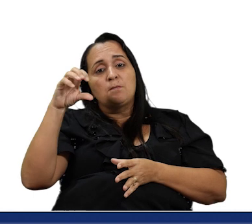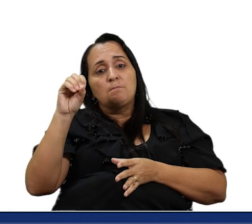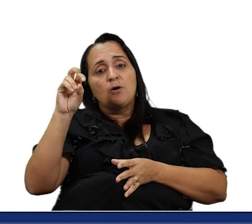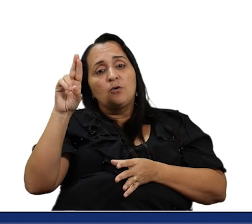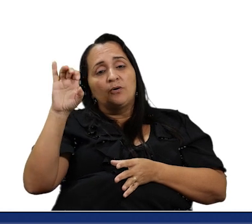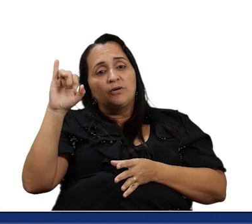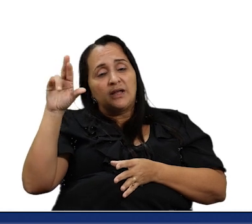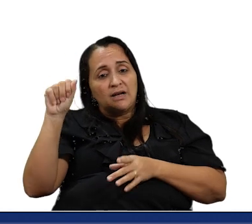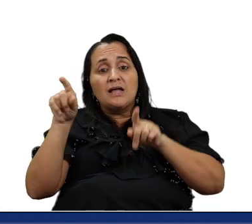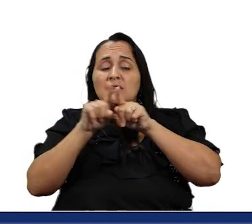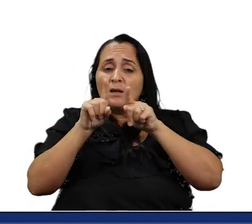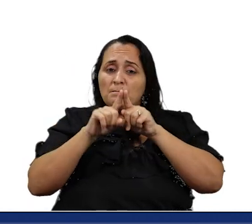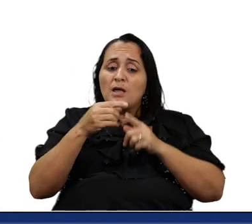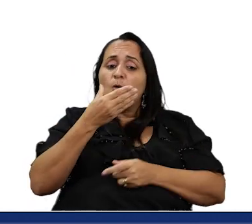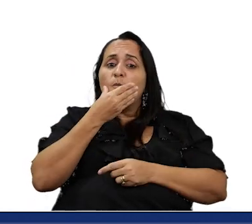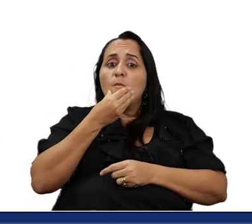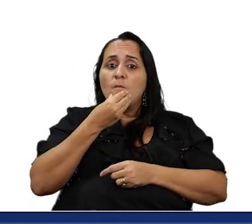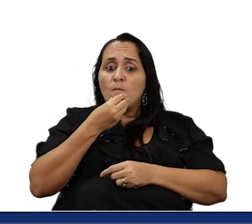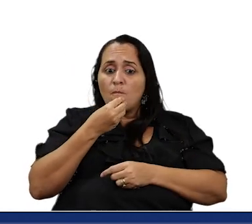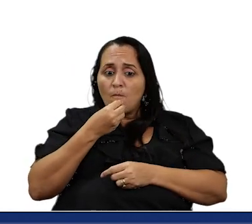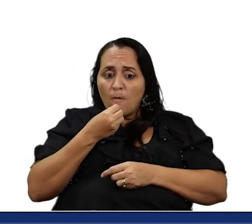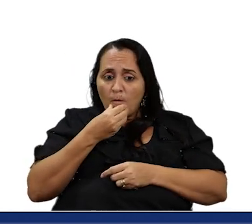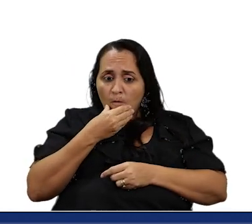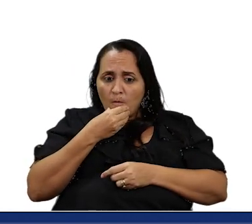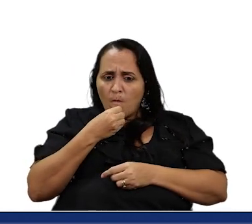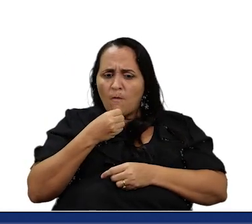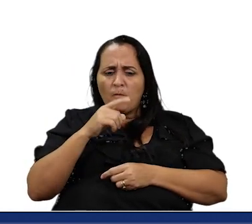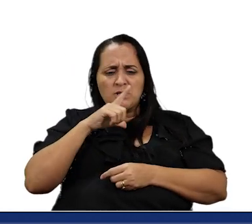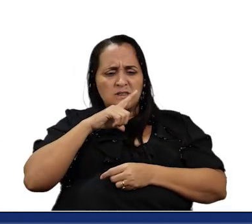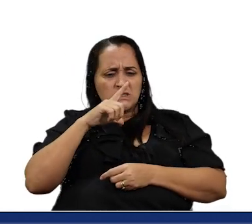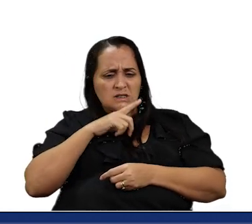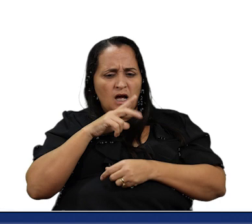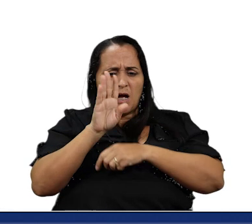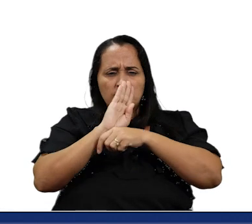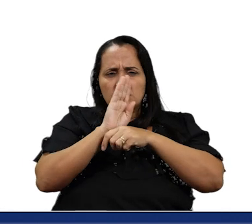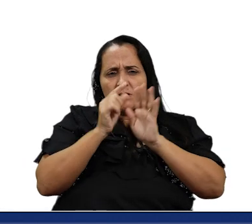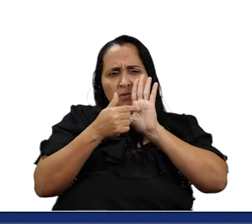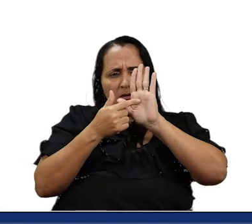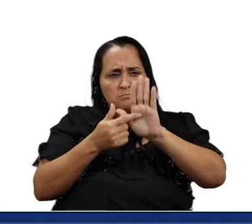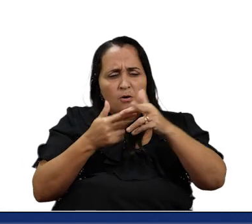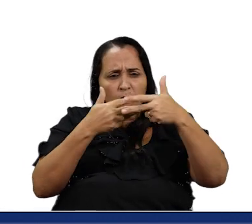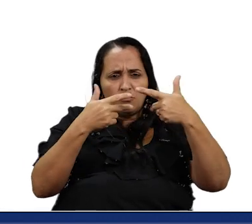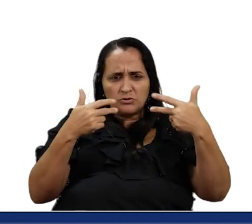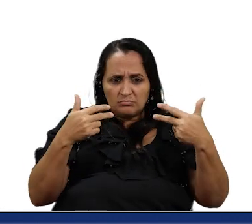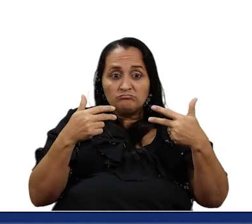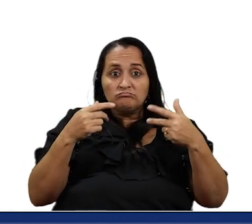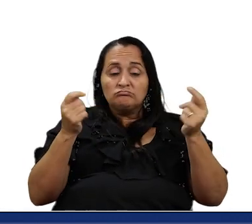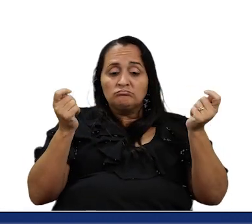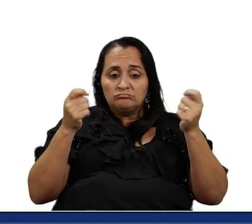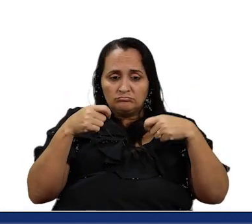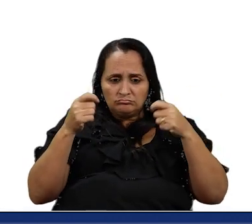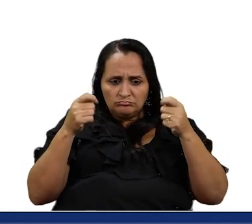cenógrafo gringo Cardia, o nome dele. A iniciativa da gratuidade do espaço no próximo final